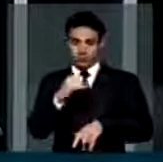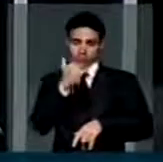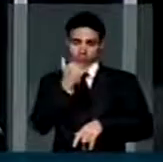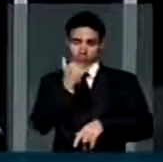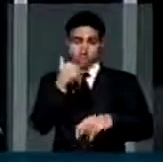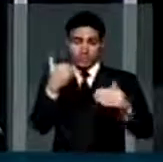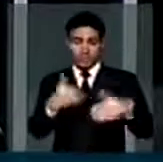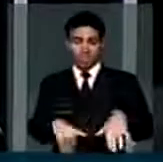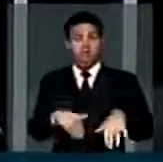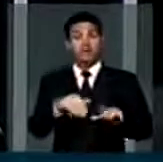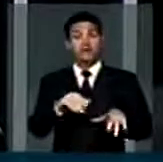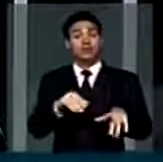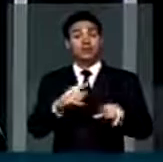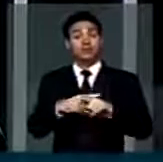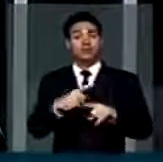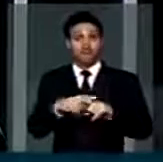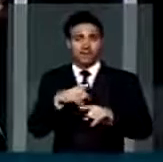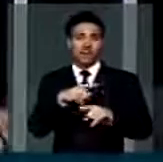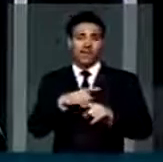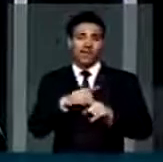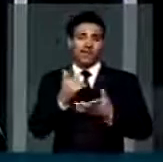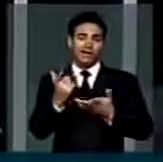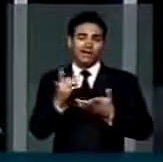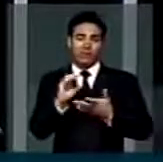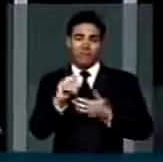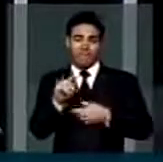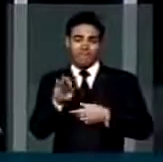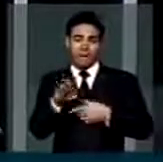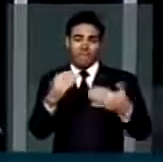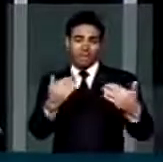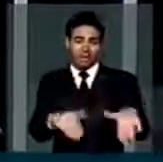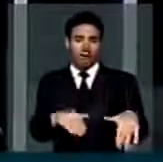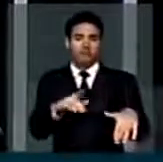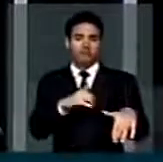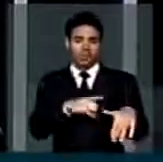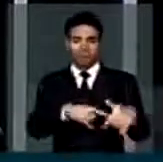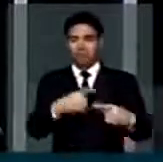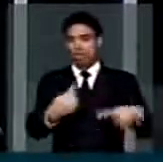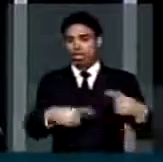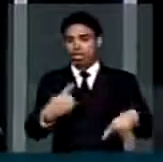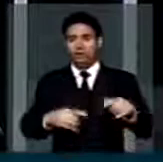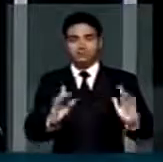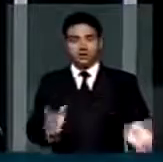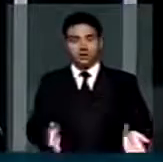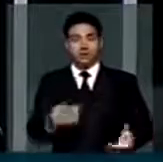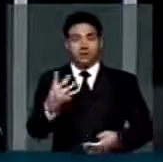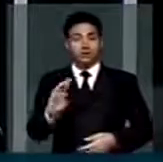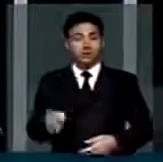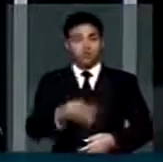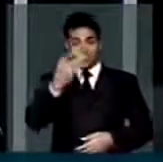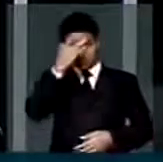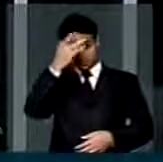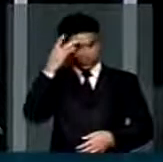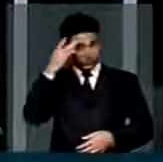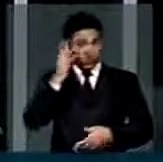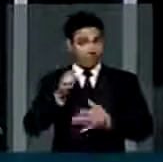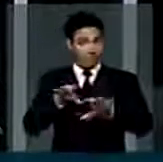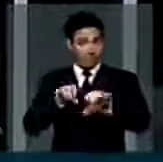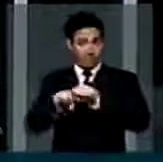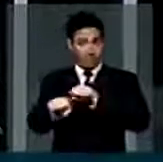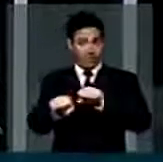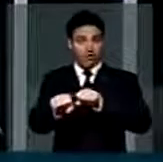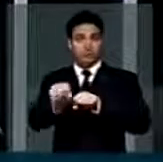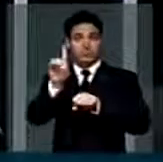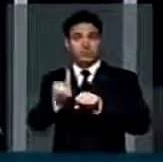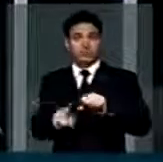há uma polêmica envolvendo o exame da ordem da OAB. Há mais de 4 milhões de bacharéis que pagaram as